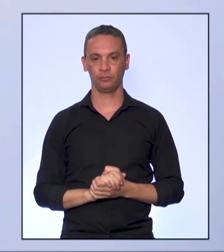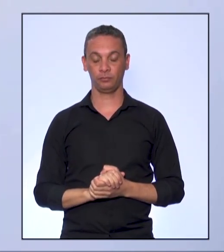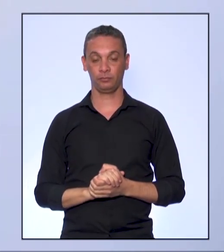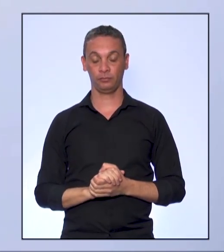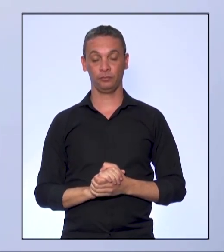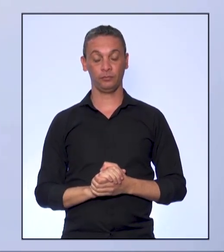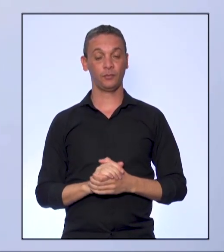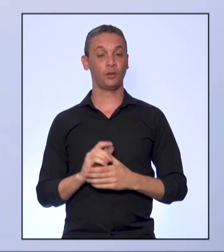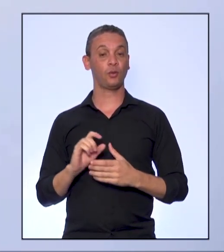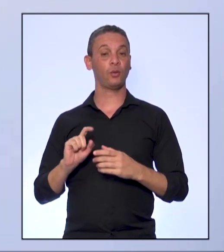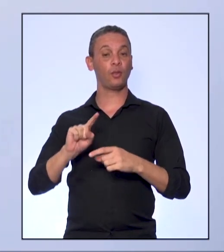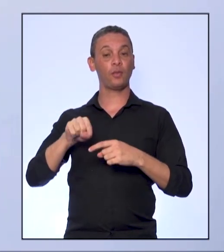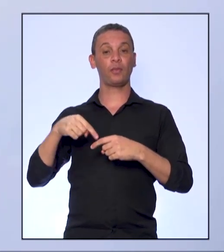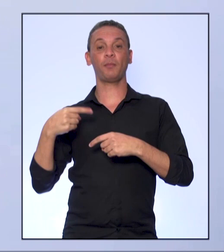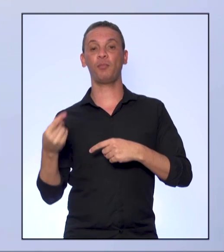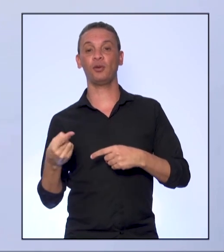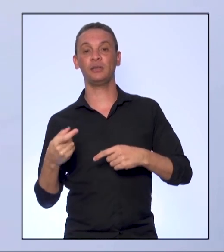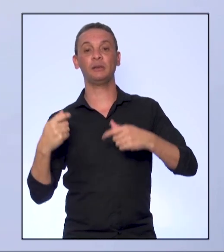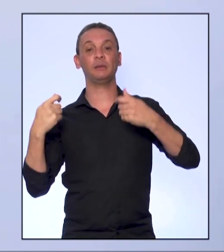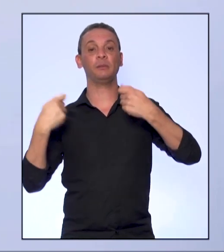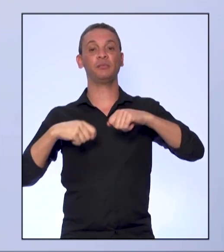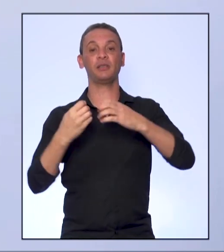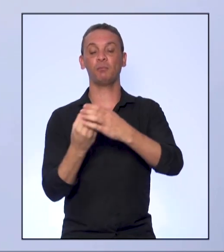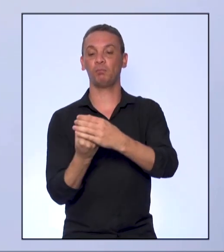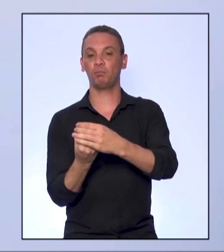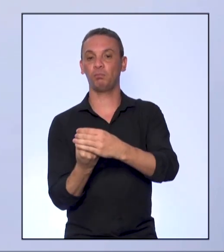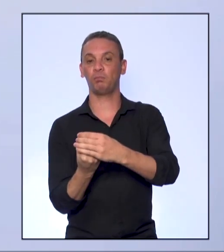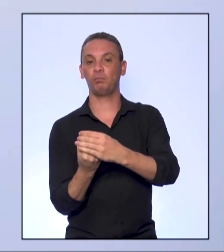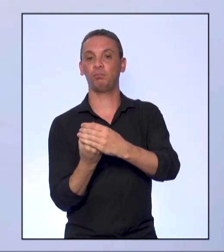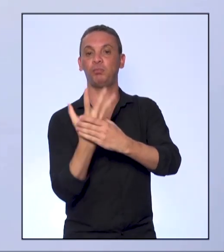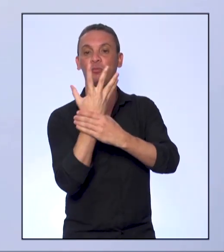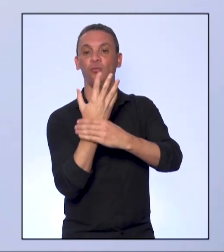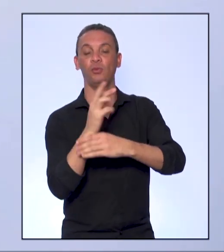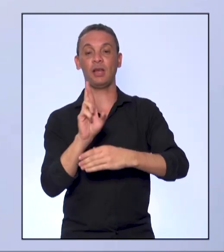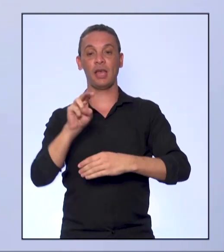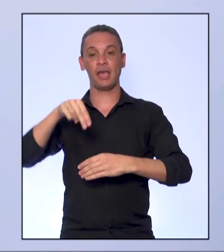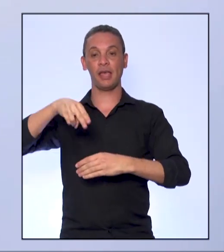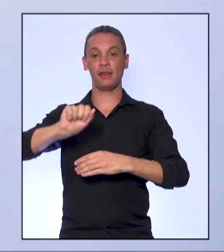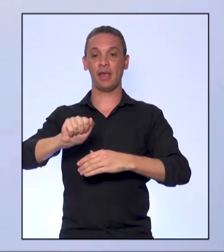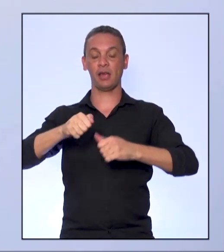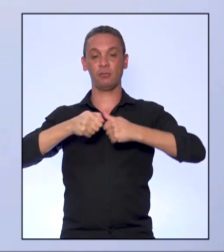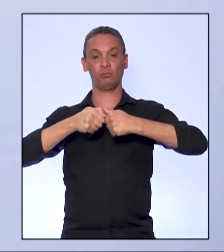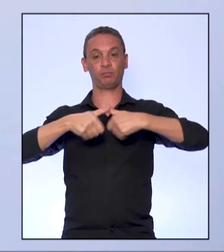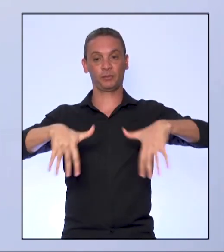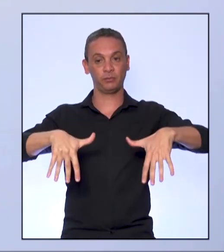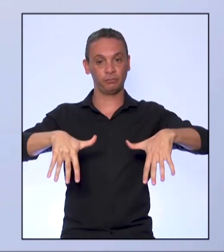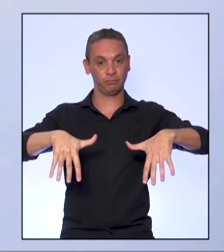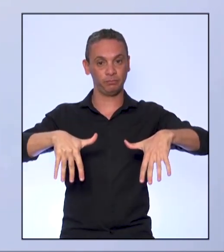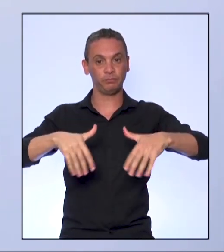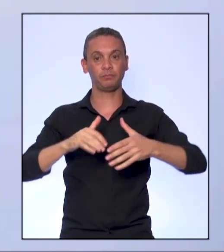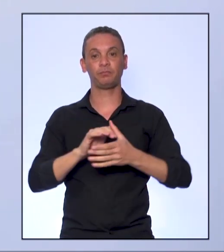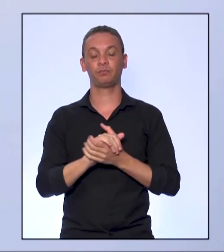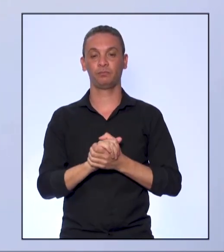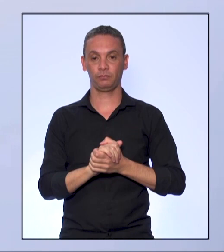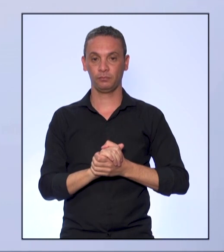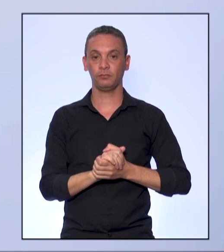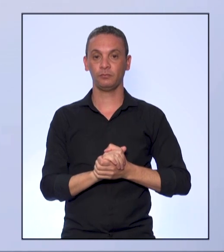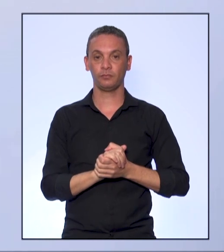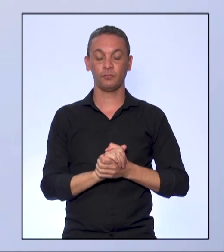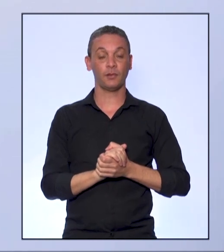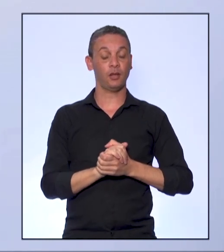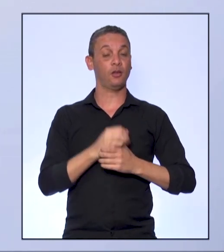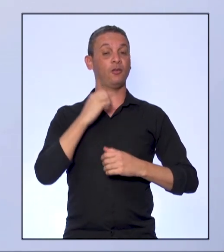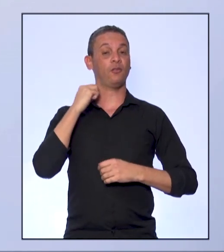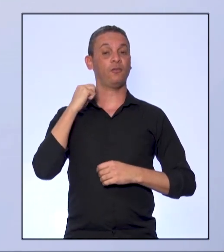galera, precisa produzir um RNA mensageiro. Precisa, é obrigatório. Então, um vírus simples,